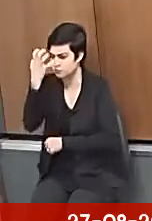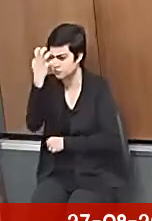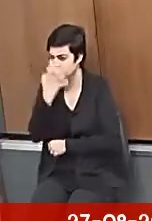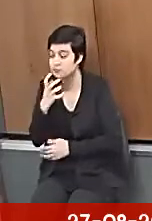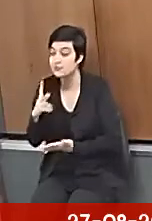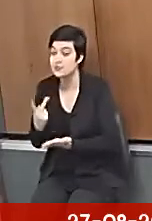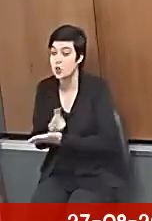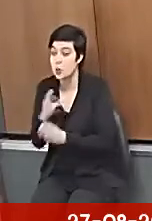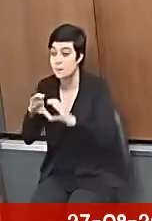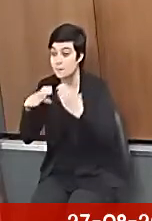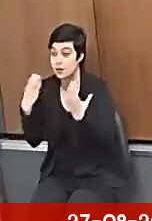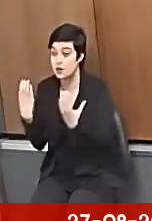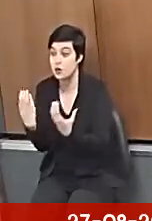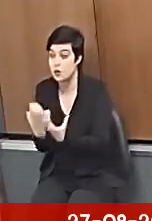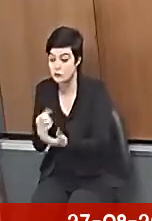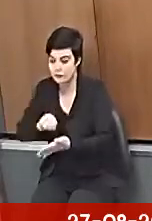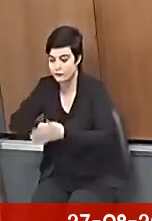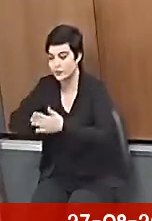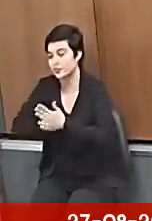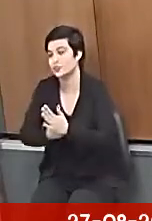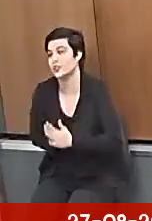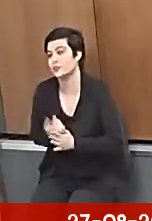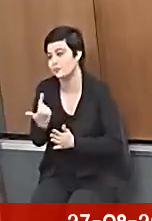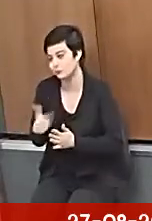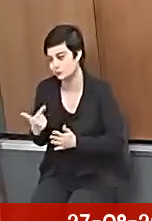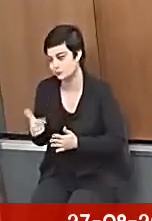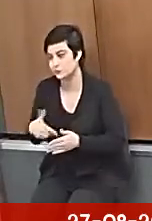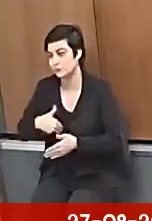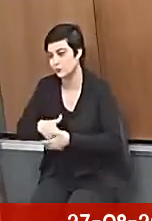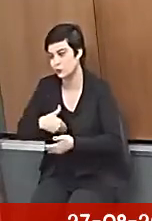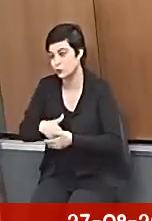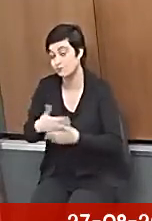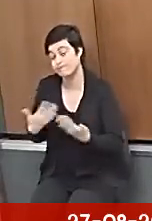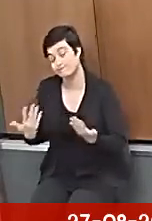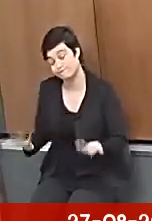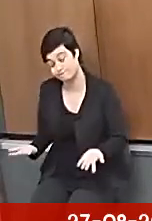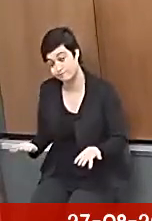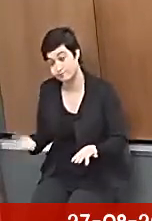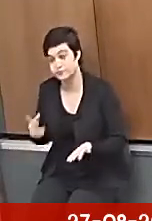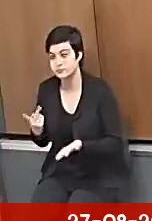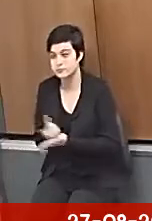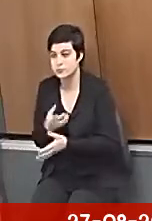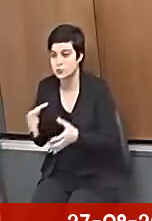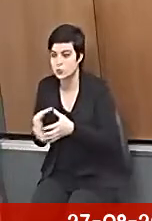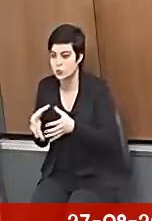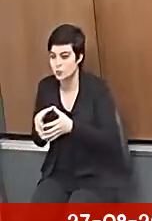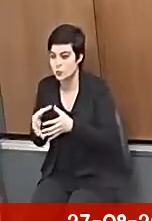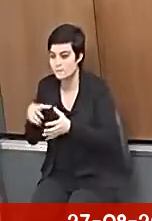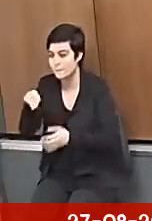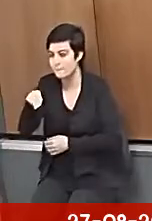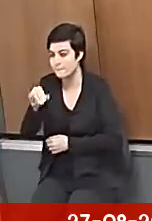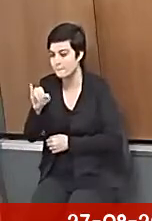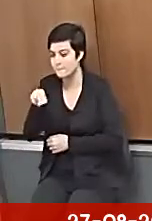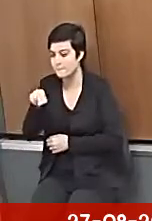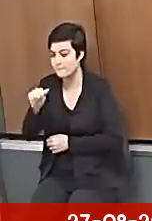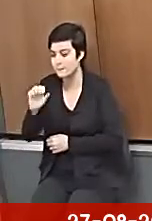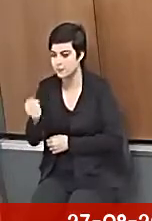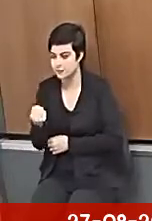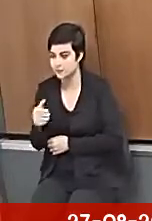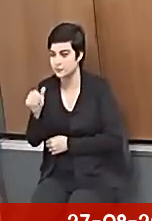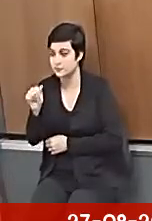o mineiro onde deveria ser fechado não ter mais jogo porque é o seguinte a minas arena button torcedor do cruzeiro o problema de